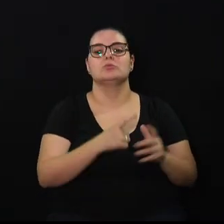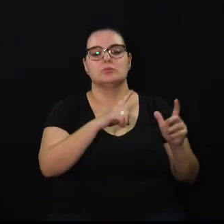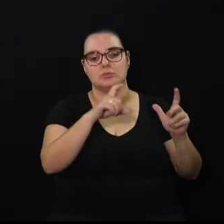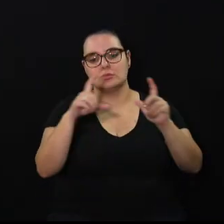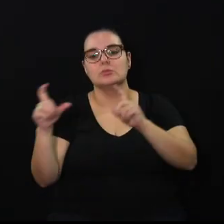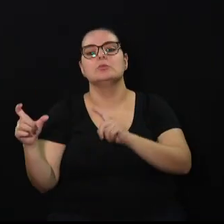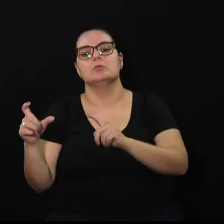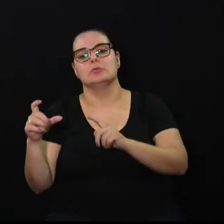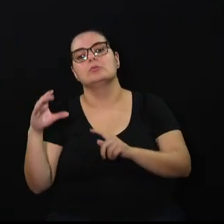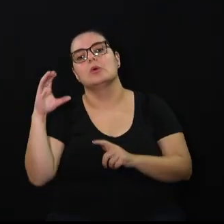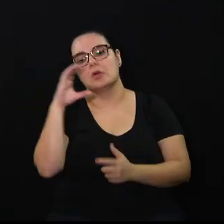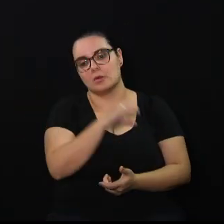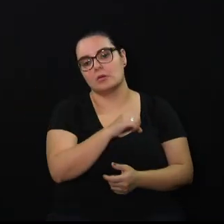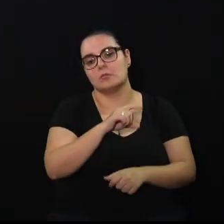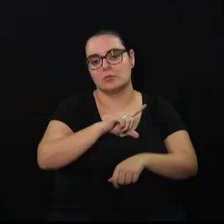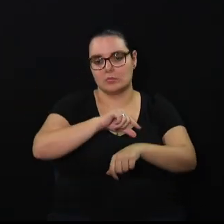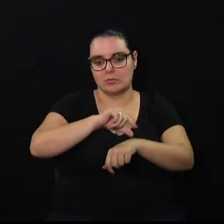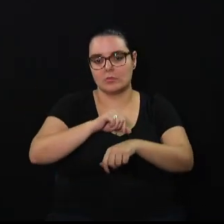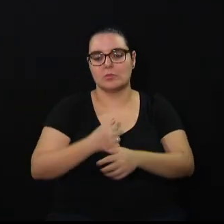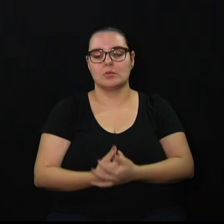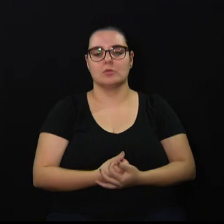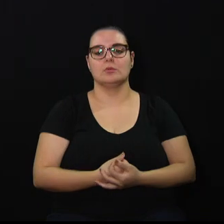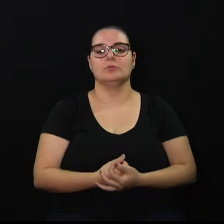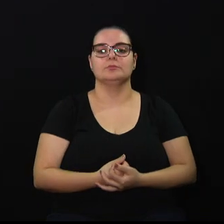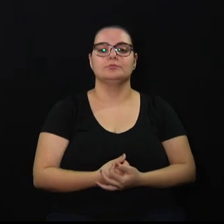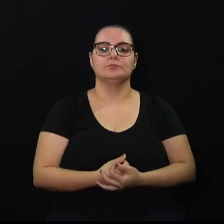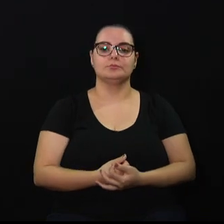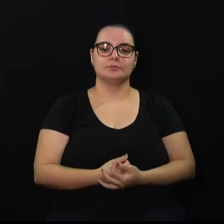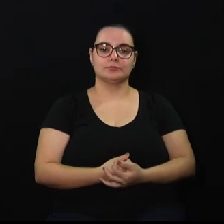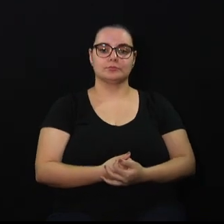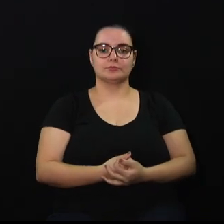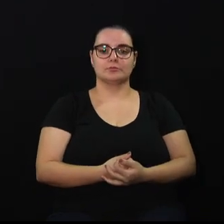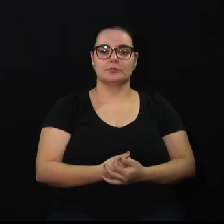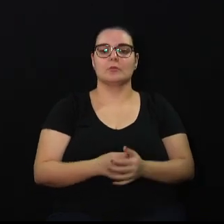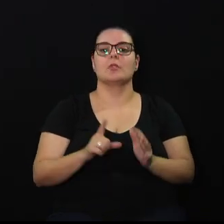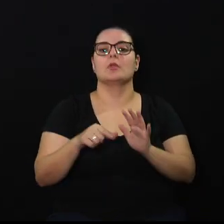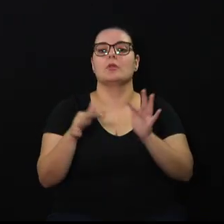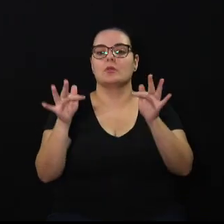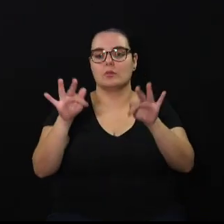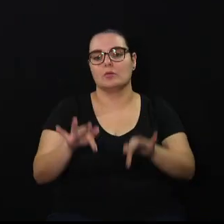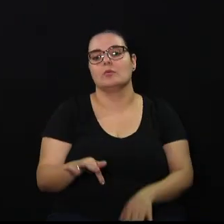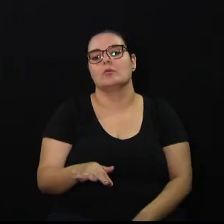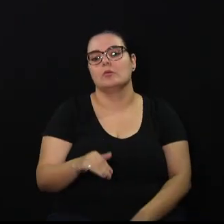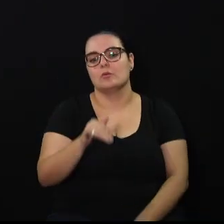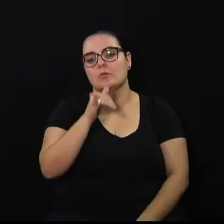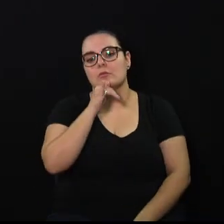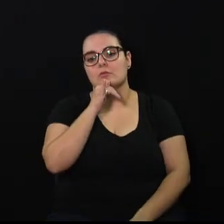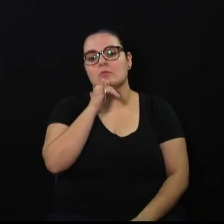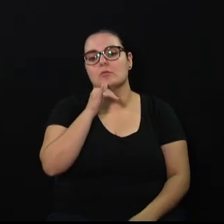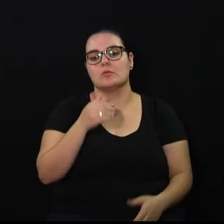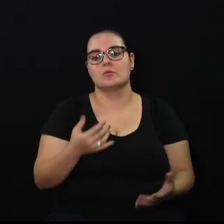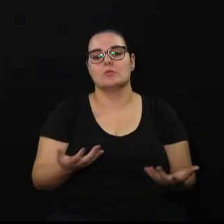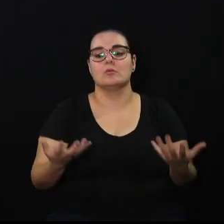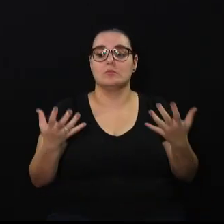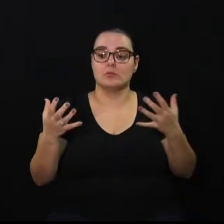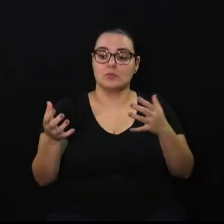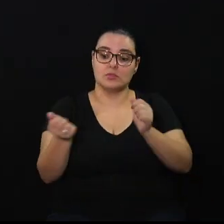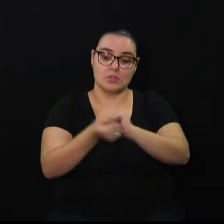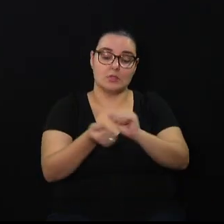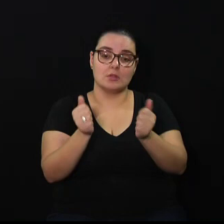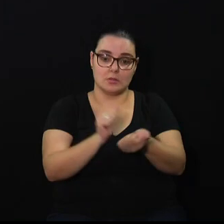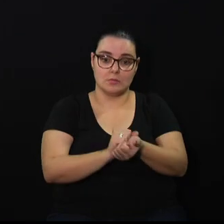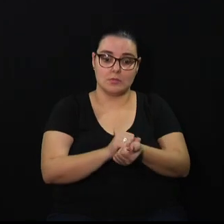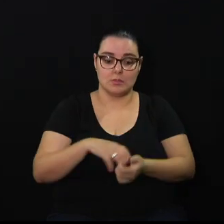passar rápido porque o tempo nosso é curto e o final eu vou dizer pra vocês alguns exemplos da gente integrar esses essas áreas